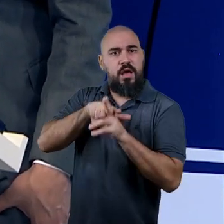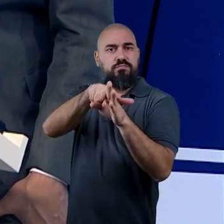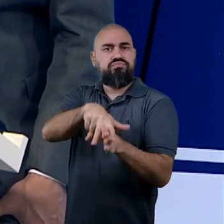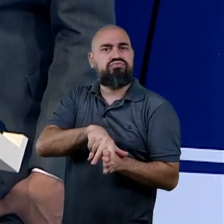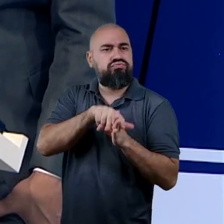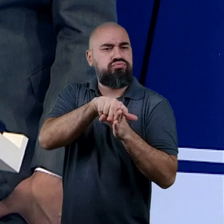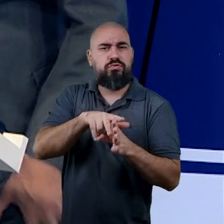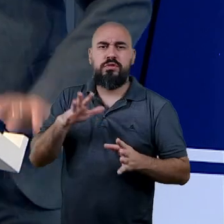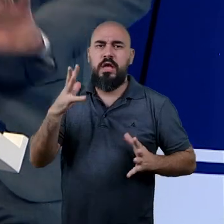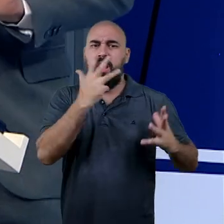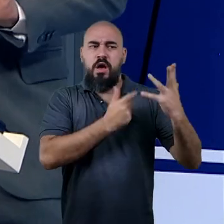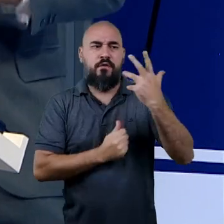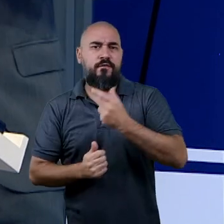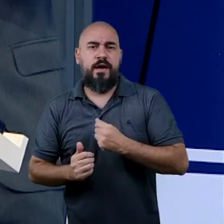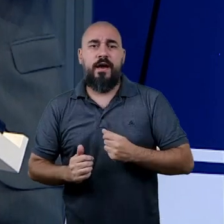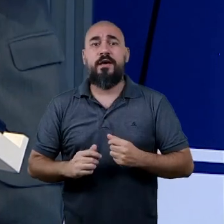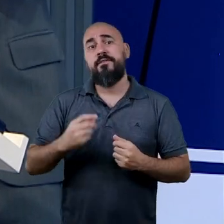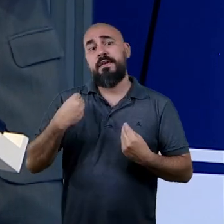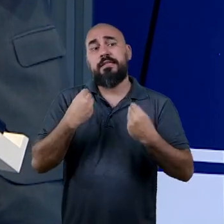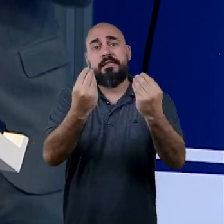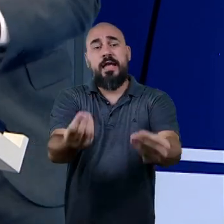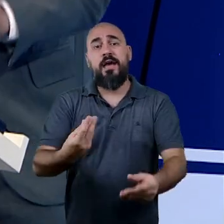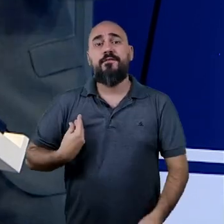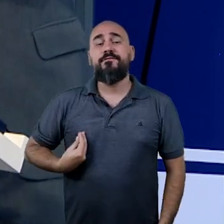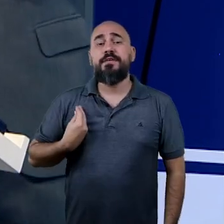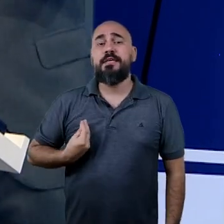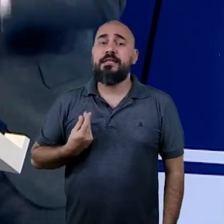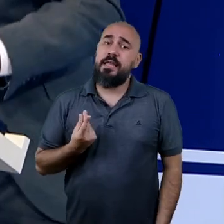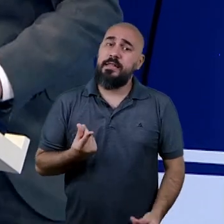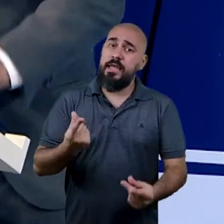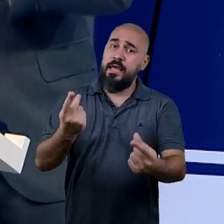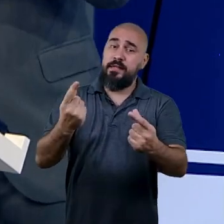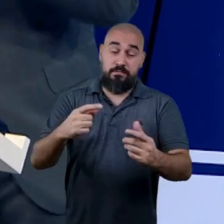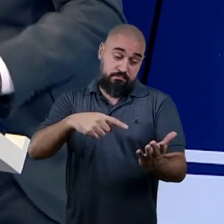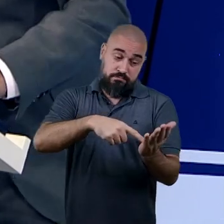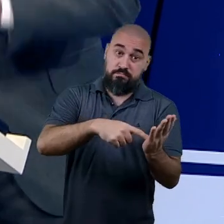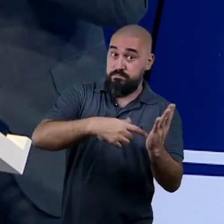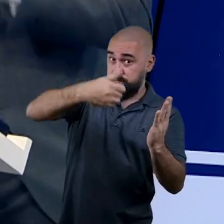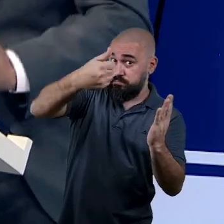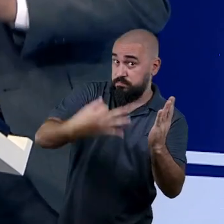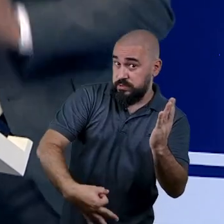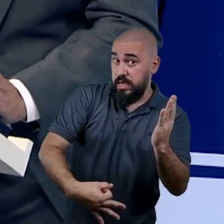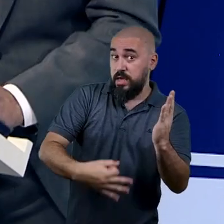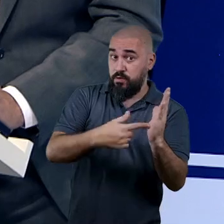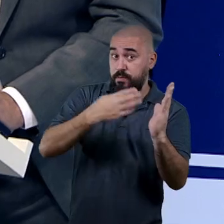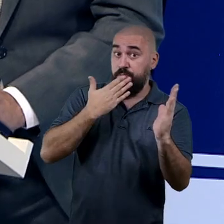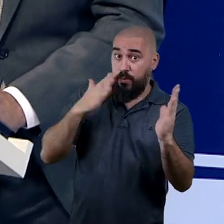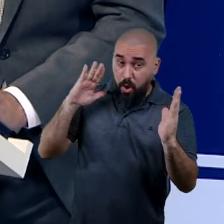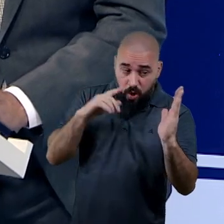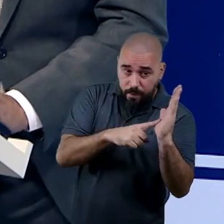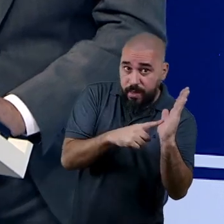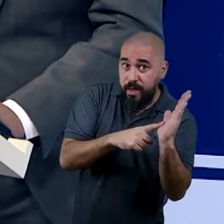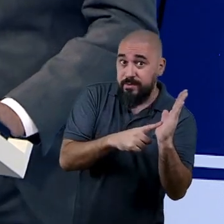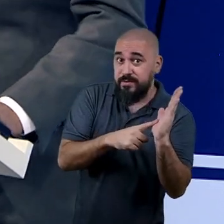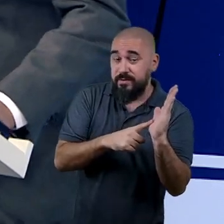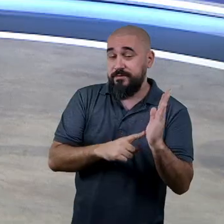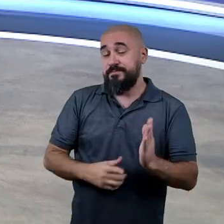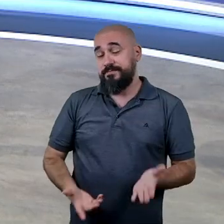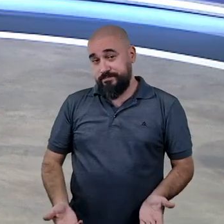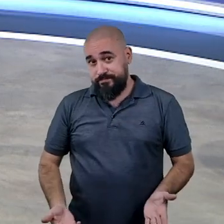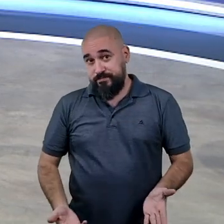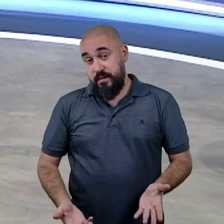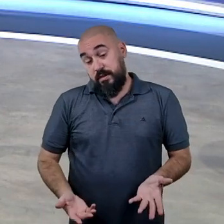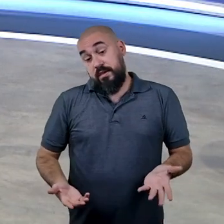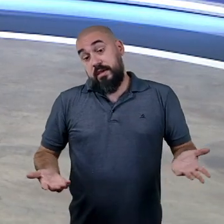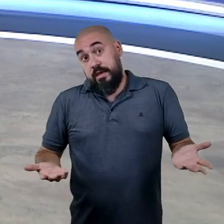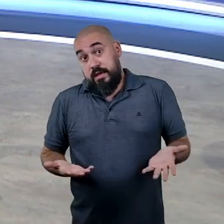para nos dar a eternidade. Então, isso é o que a Bíblia nos garante e nos promete para o tempo do fim.